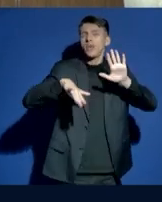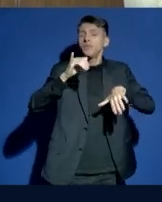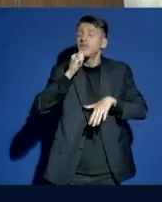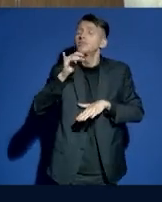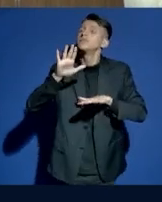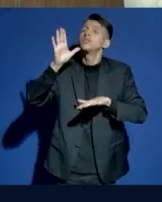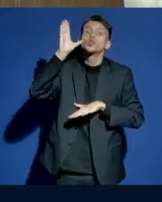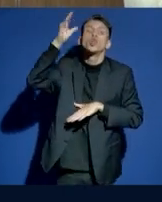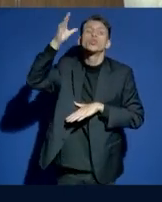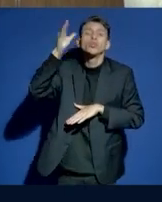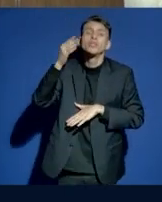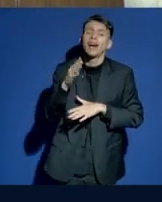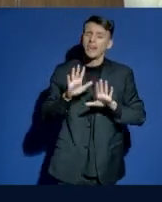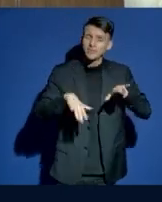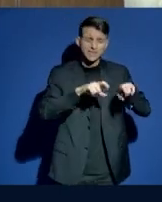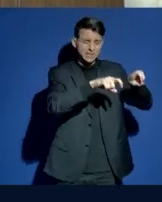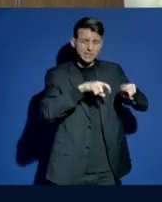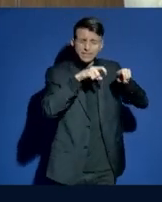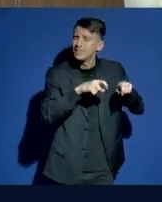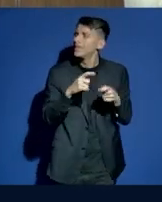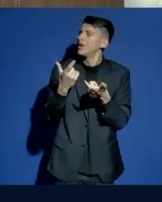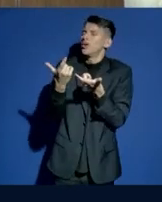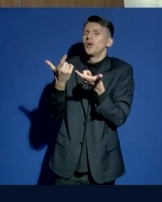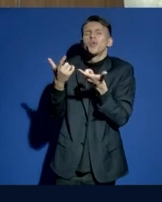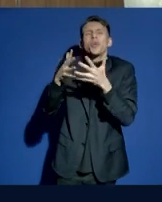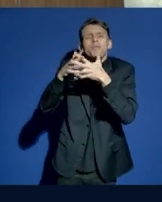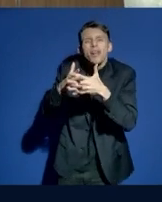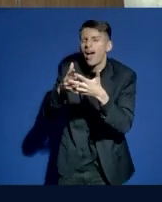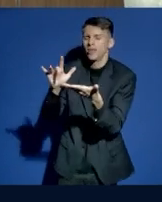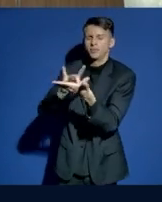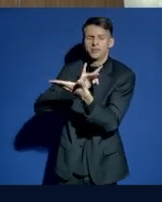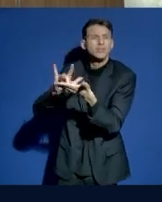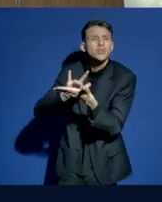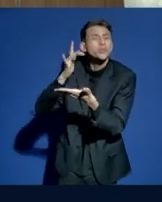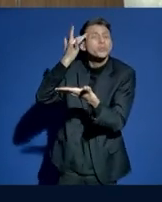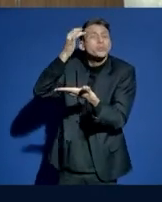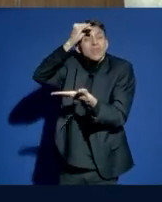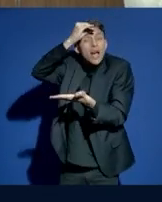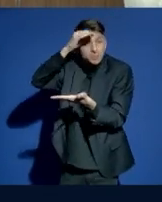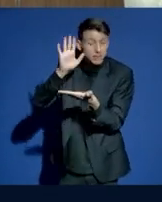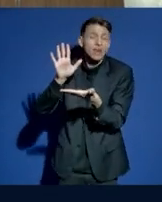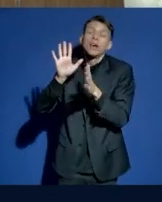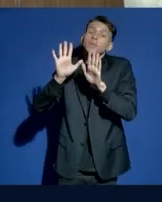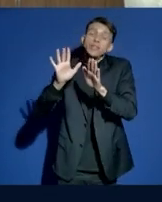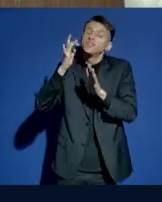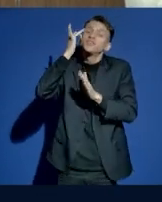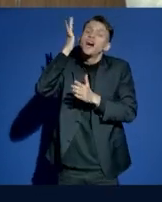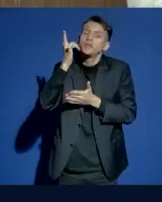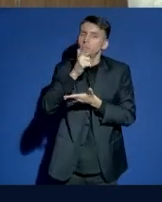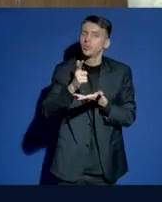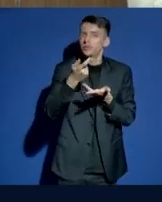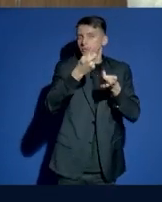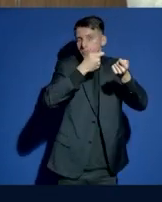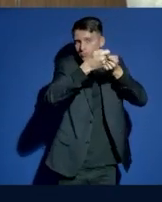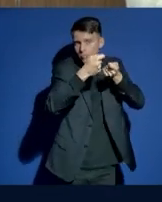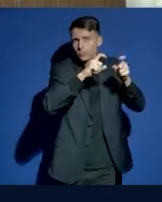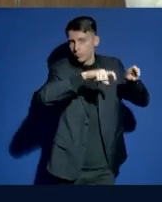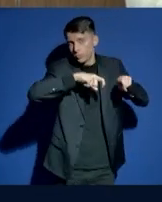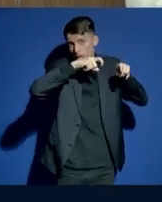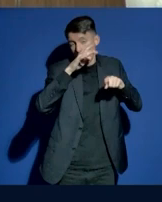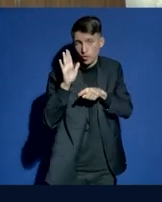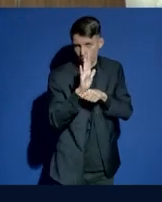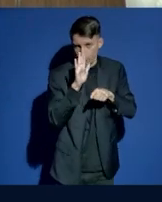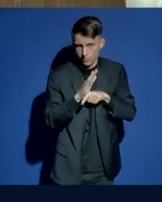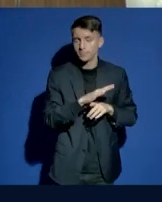gera mais problema para o produtor tem que se adaptar em manejo Então a gente tem muita essa validação no campo e por último que a gente trabalhando e foi dito aqui